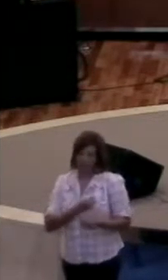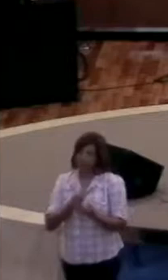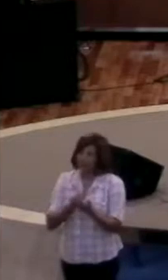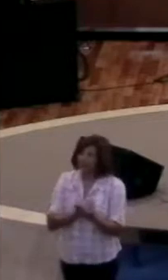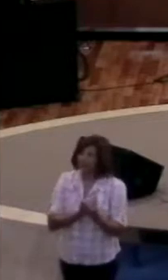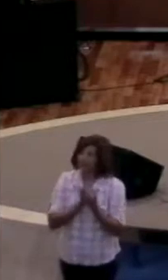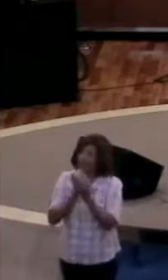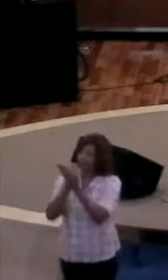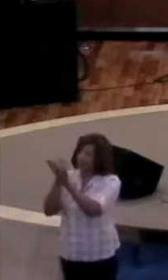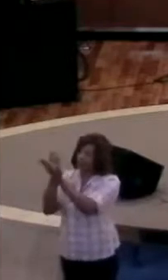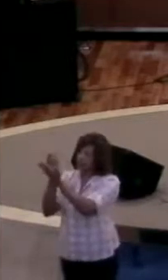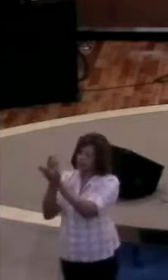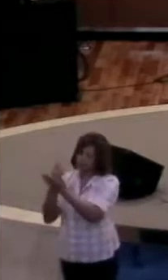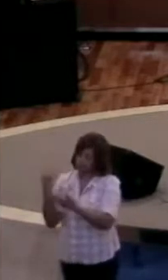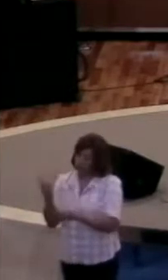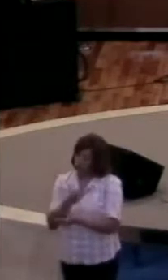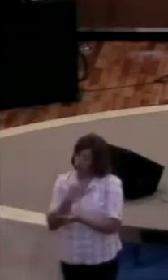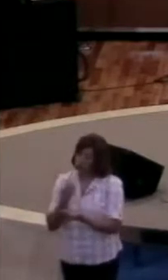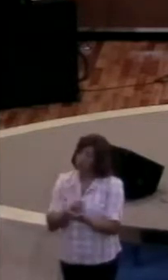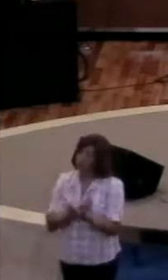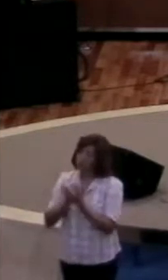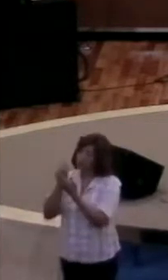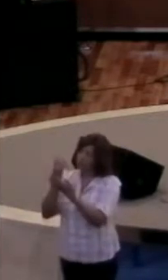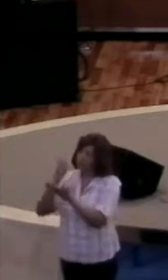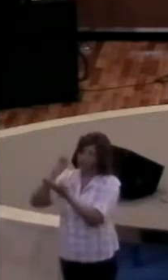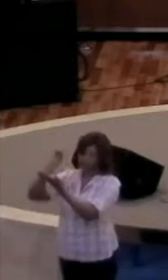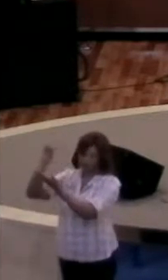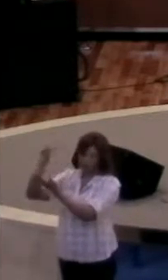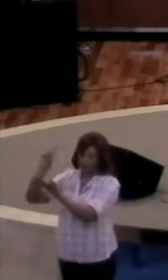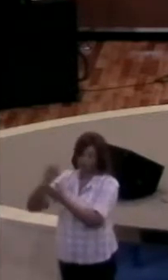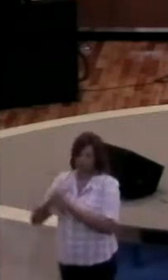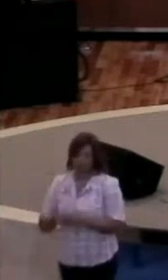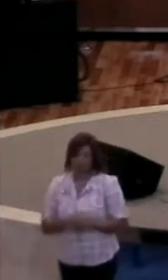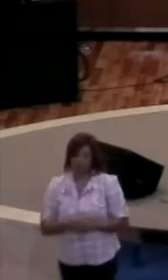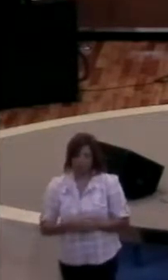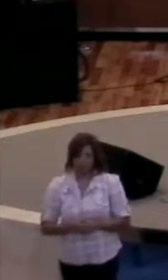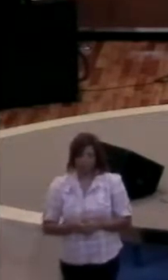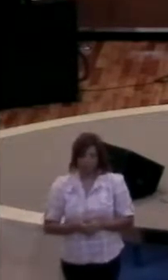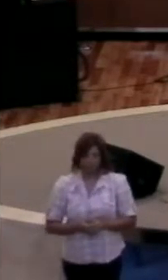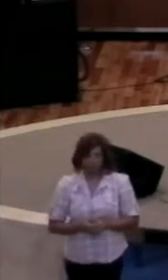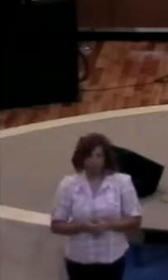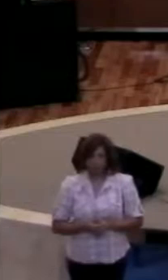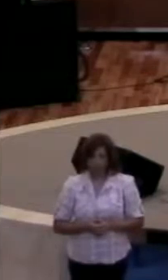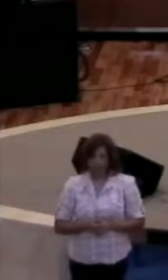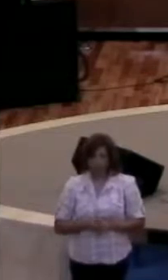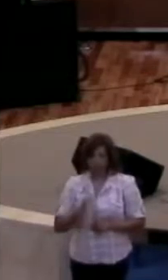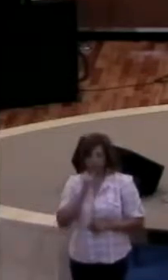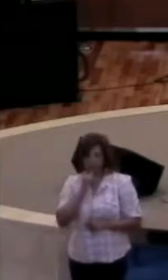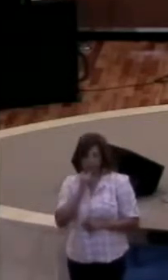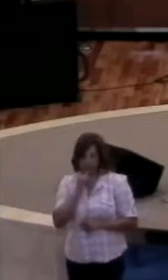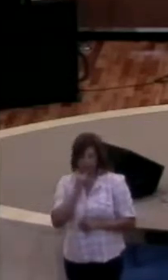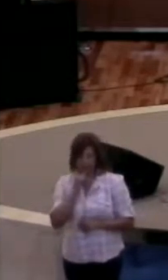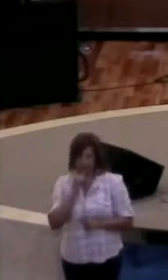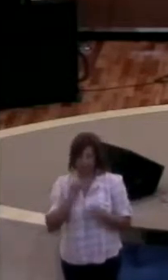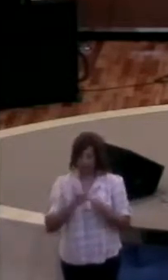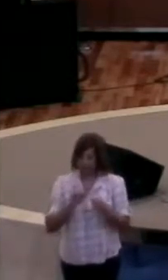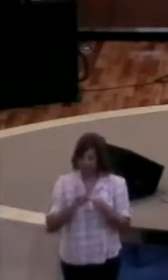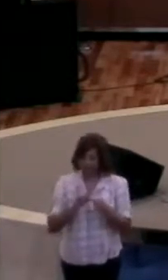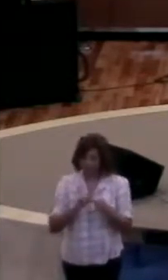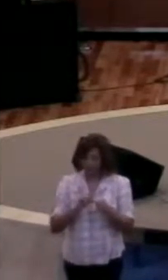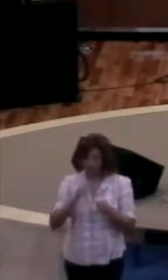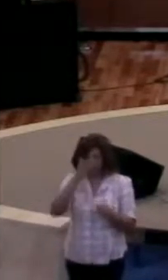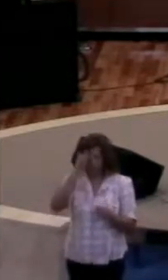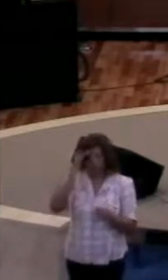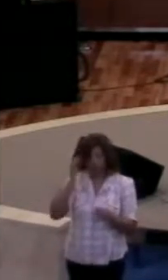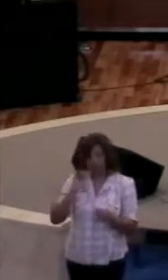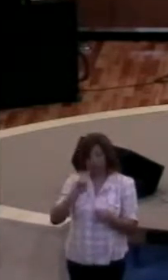Cristo e pegamos para nós alguns adjetivos que, sinceramente, mal empregados, faz de nós falsos